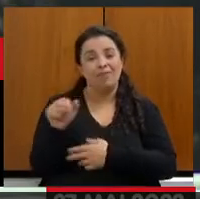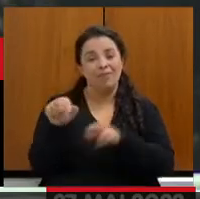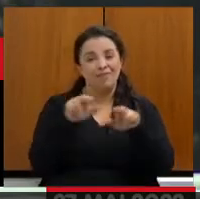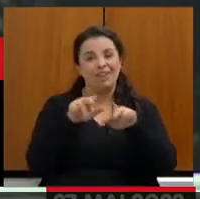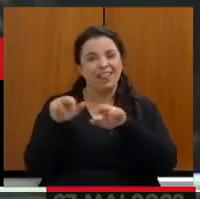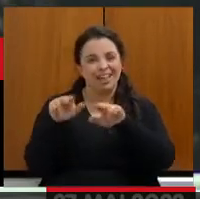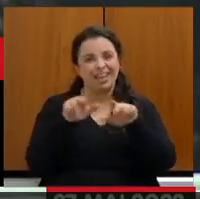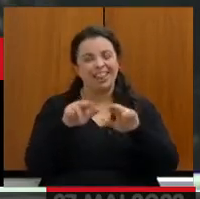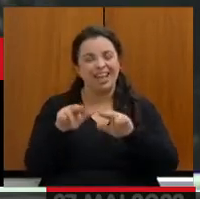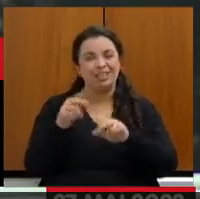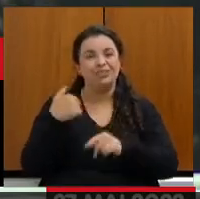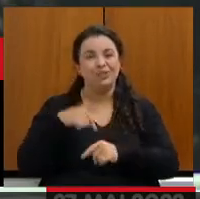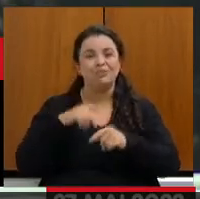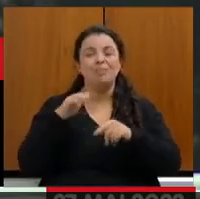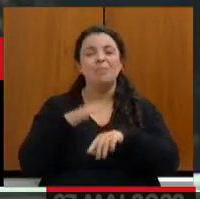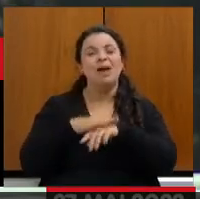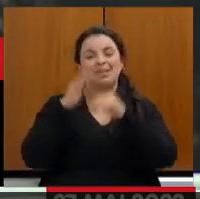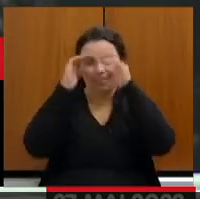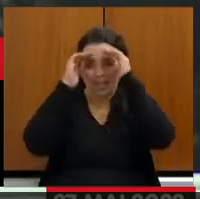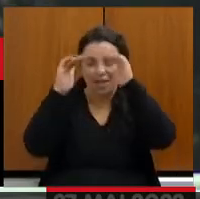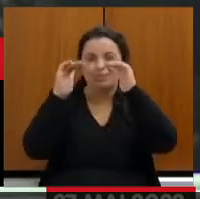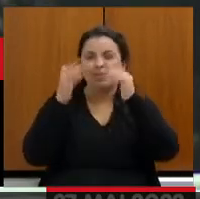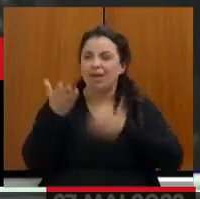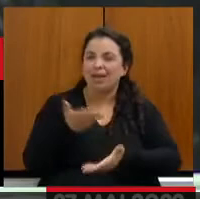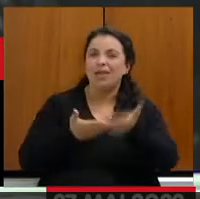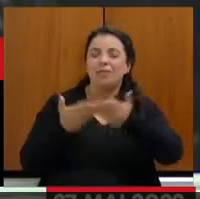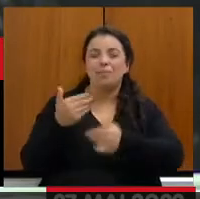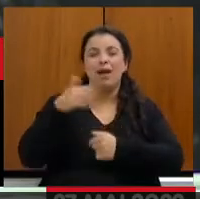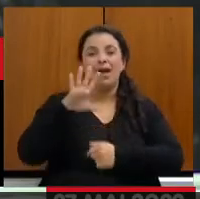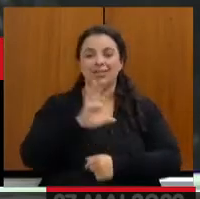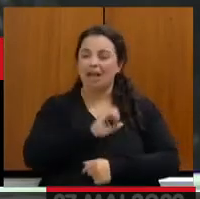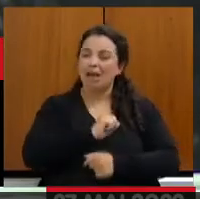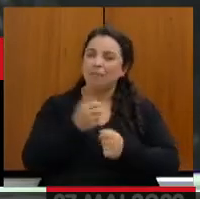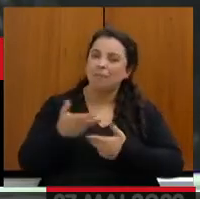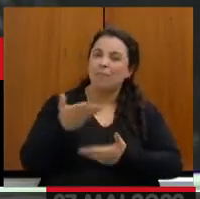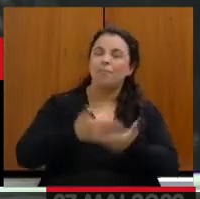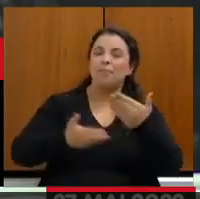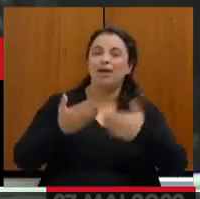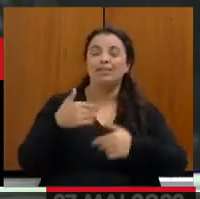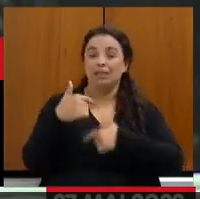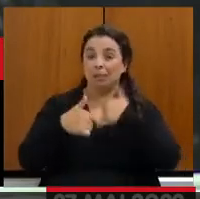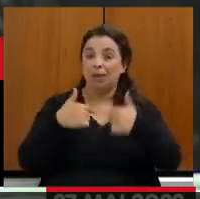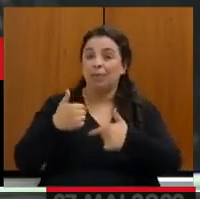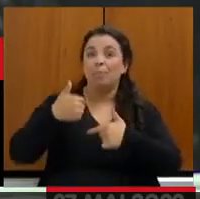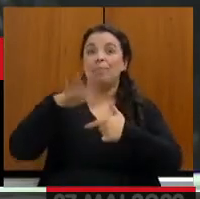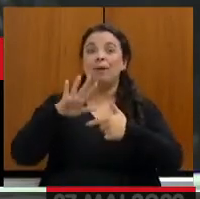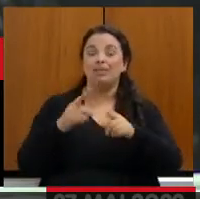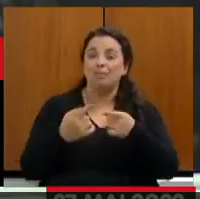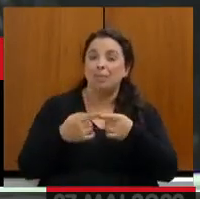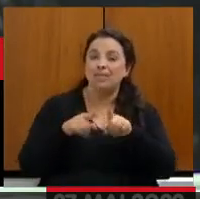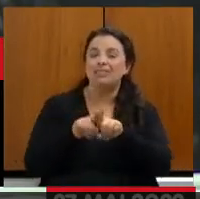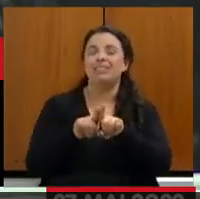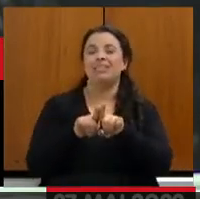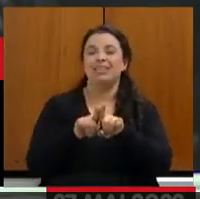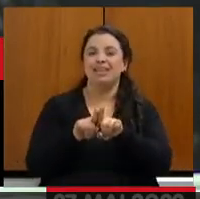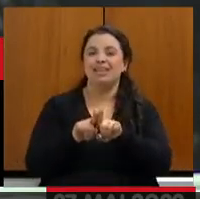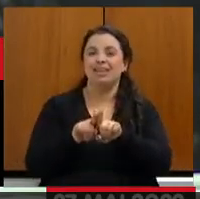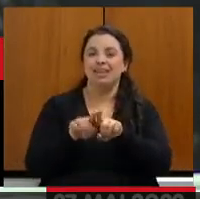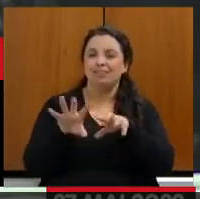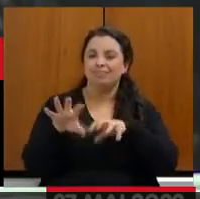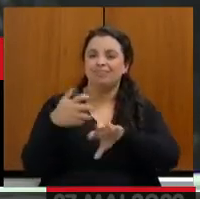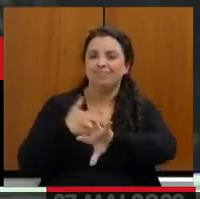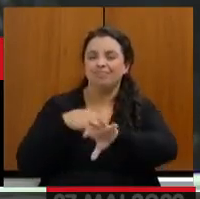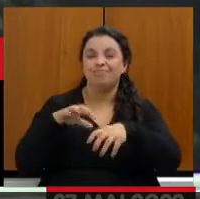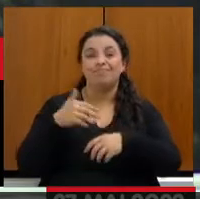a gente se respeitaria mais se a Maria mais não é trabalharia mais em parceria em cumplicidade esse